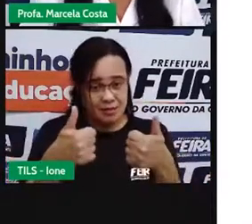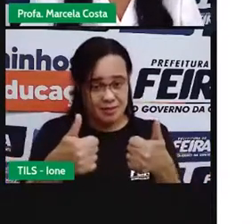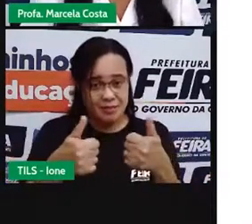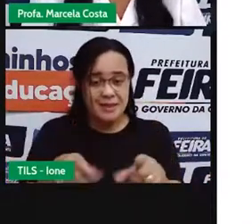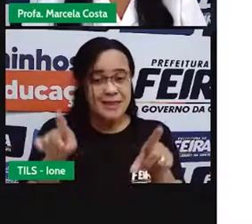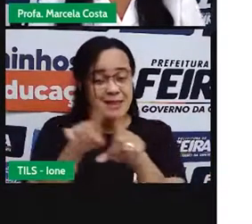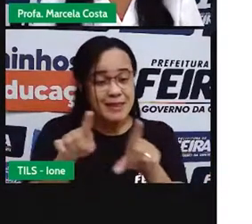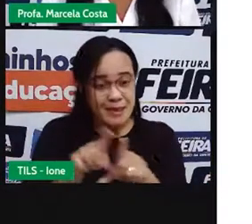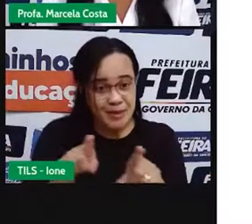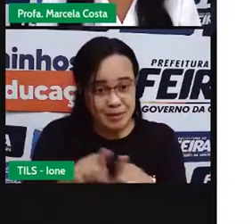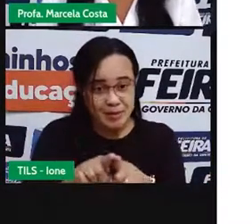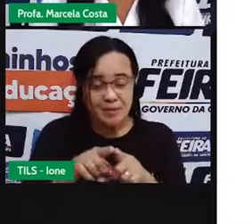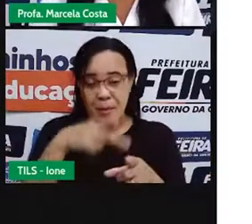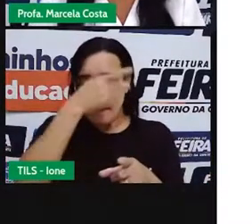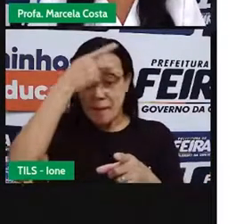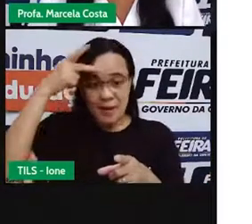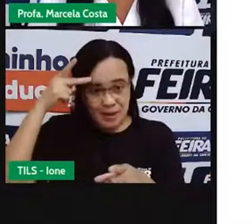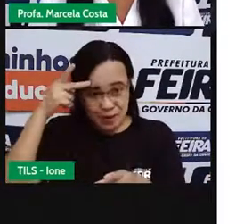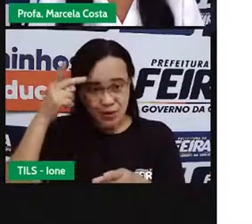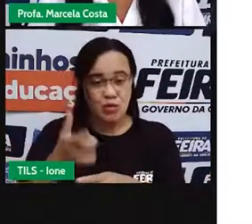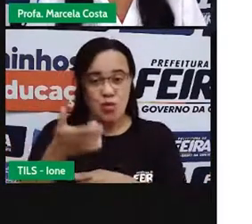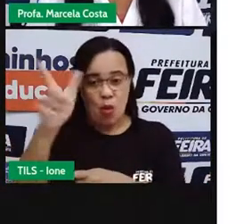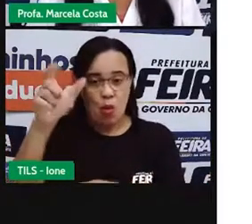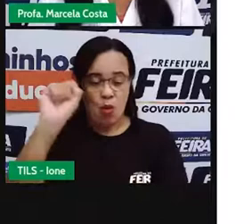que trabalham nas cooperativas,